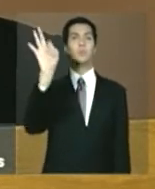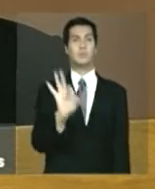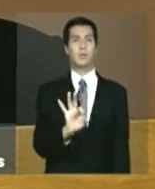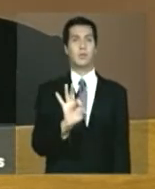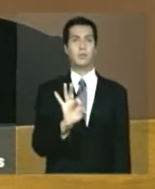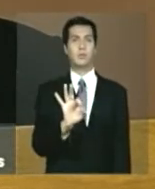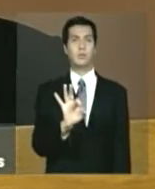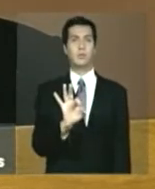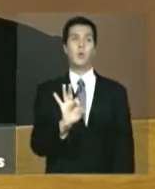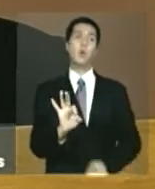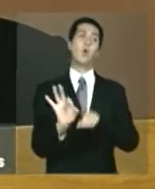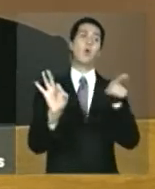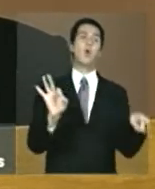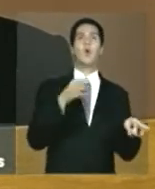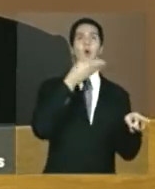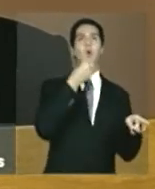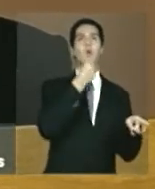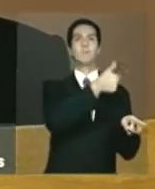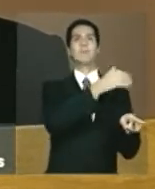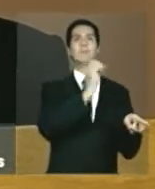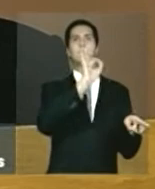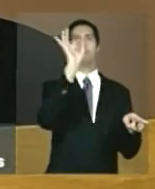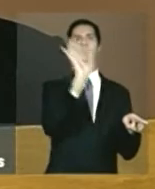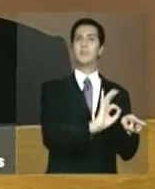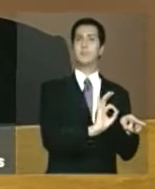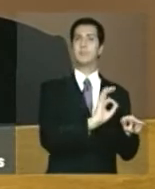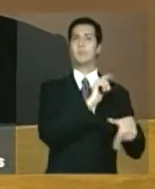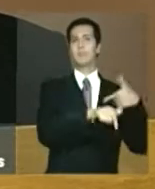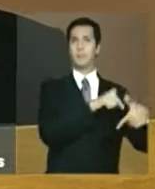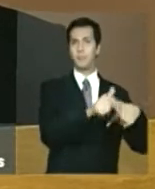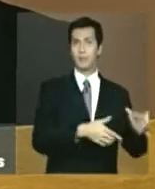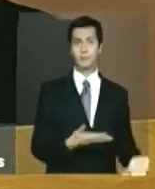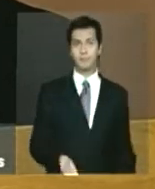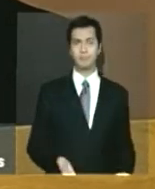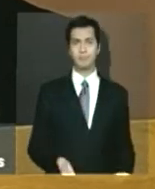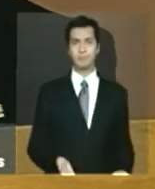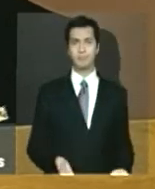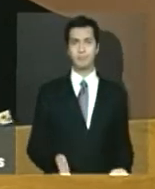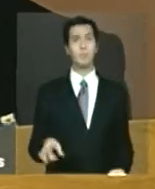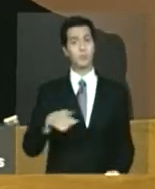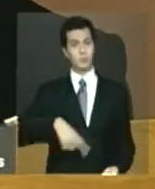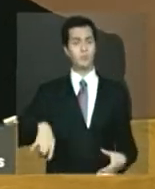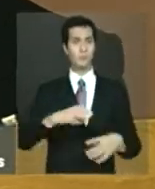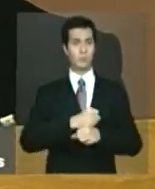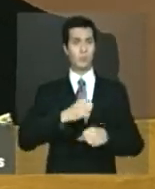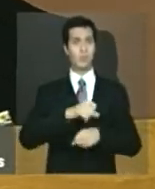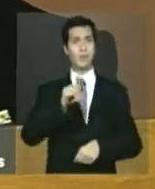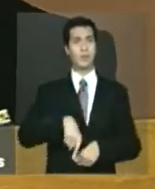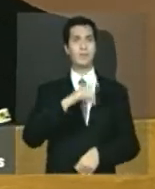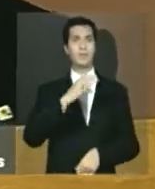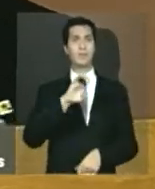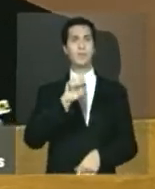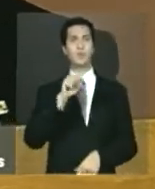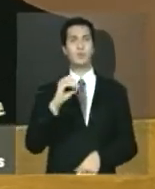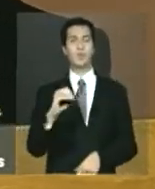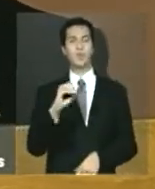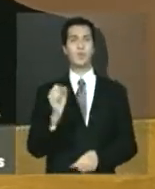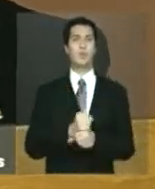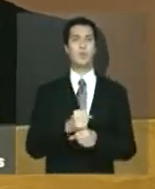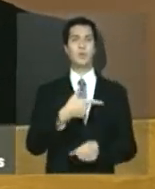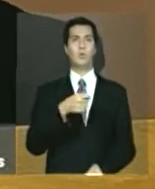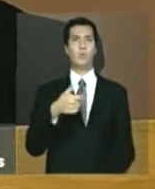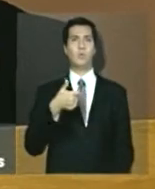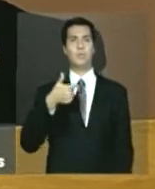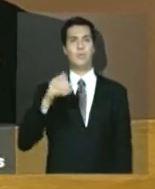médio dos homens pados segundo o senso de 2010 em relação ao